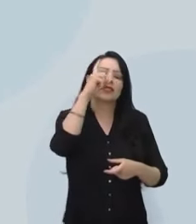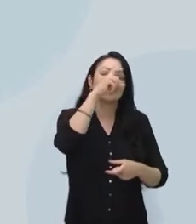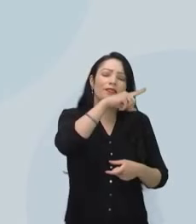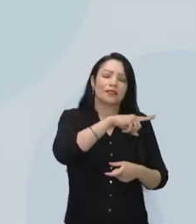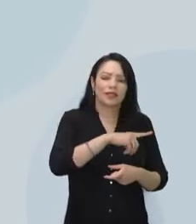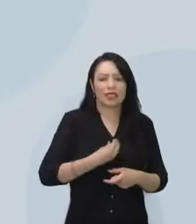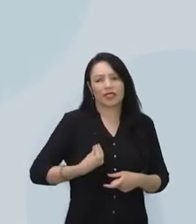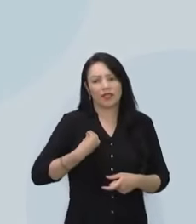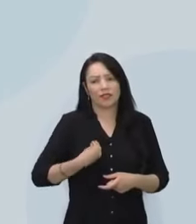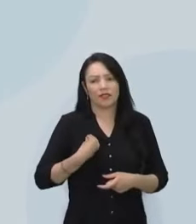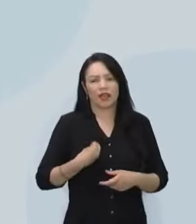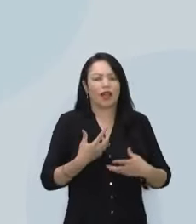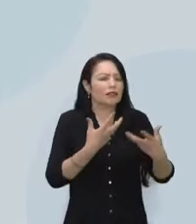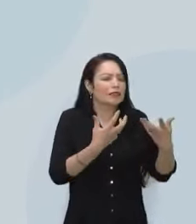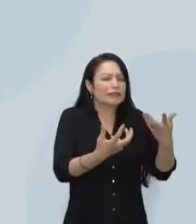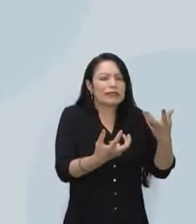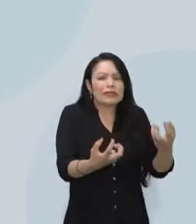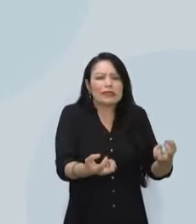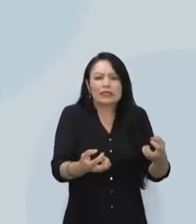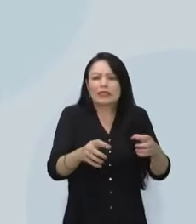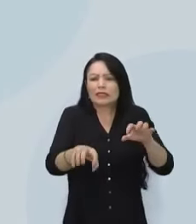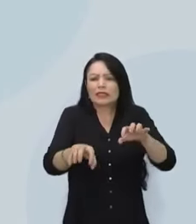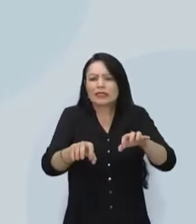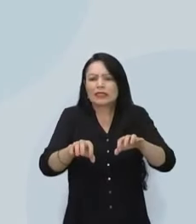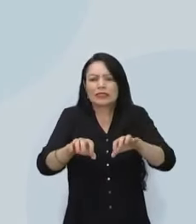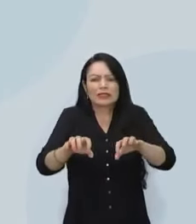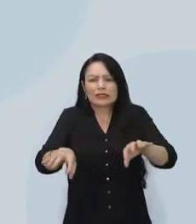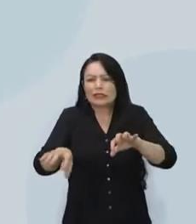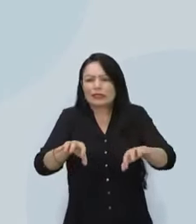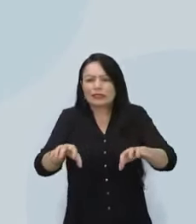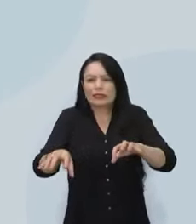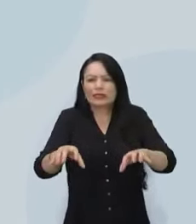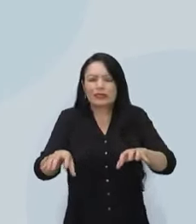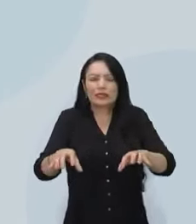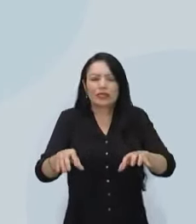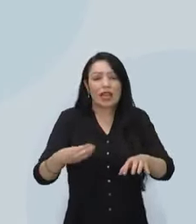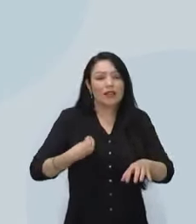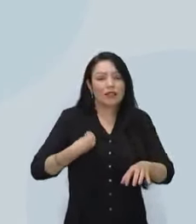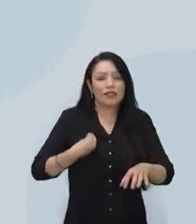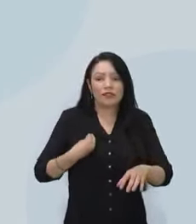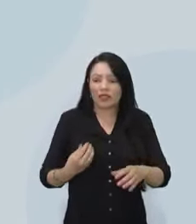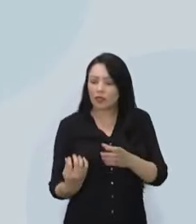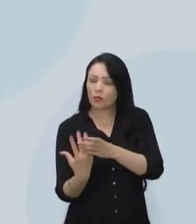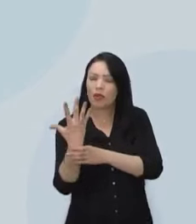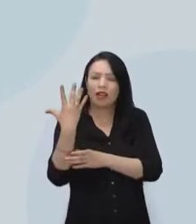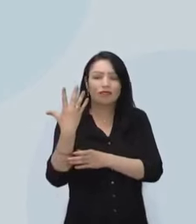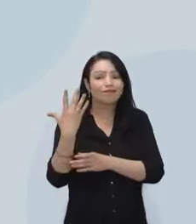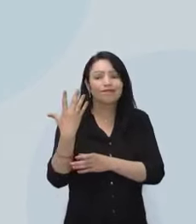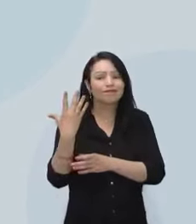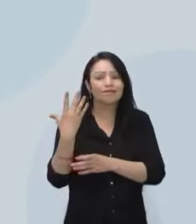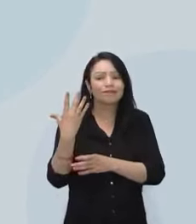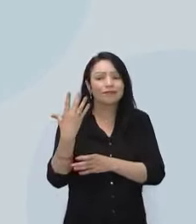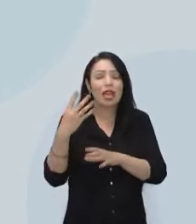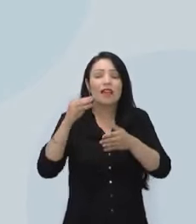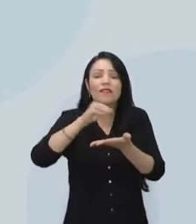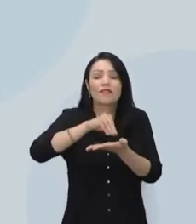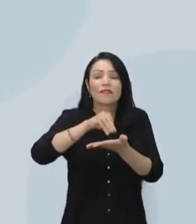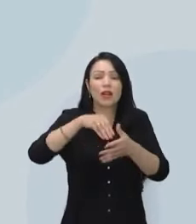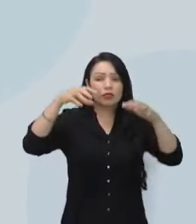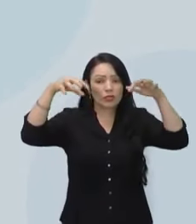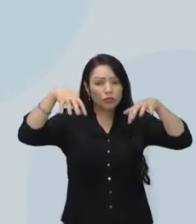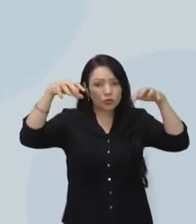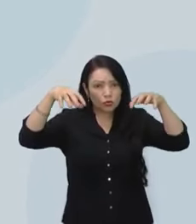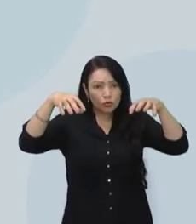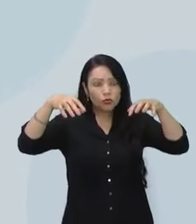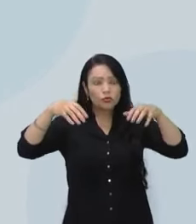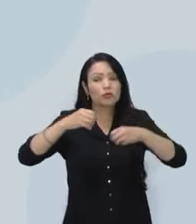seca domina a paisagem e quase não há vida. É fato que a época de estiagem sem chuvas é